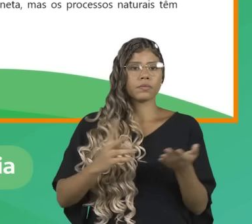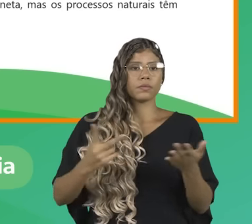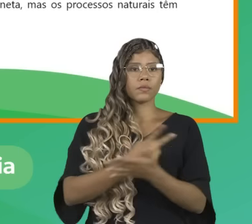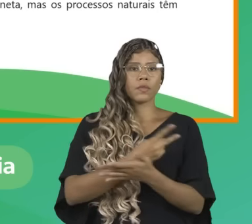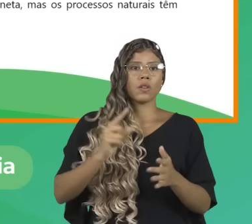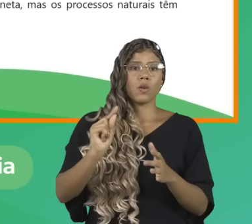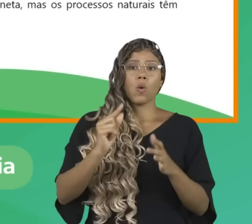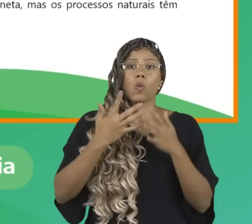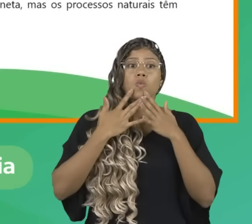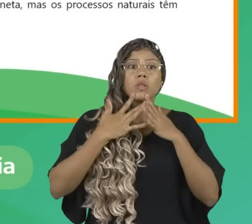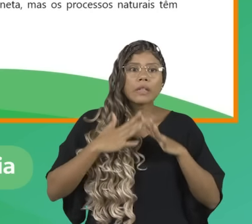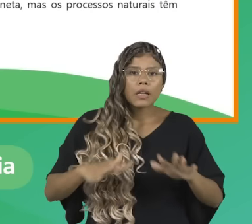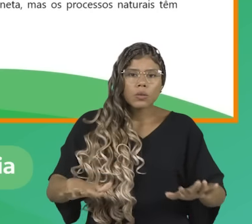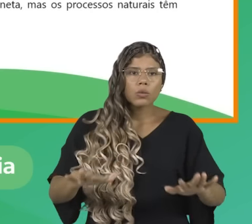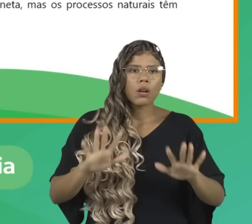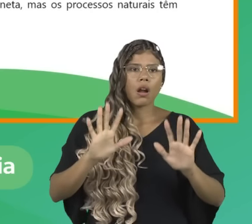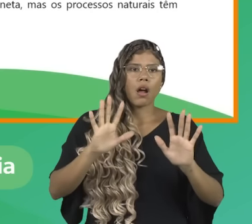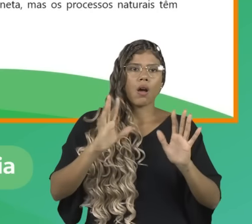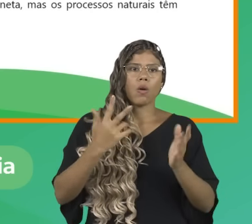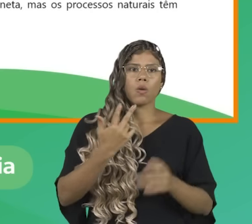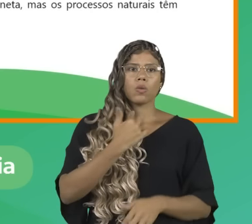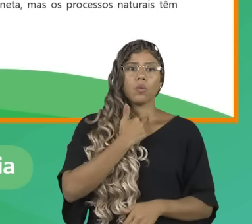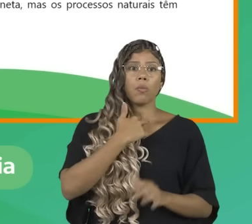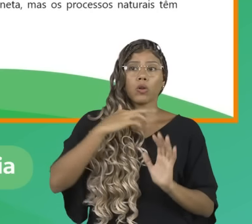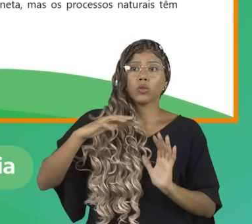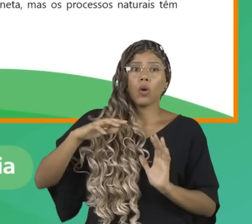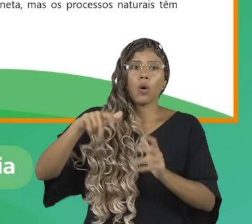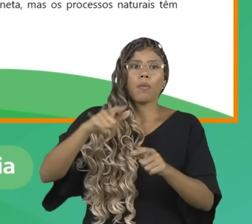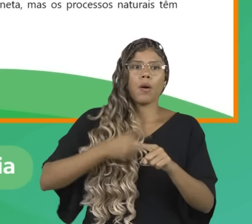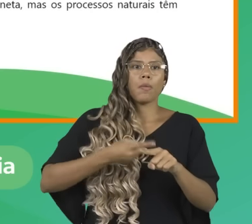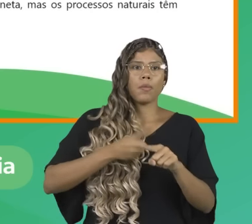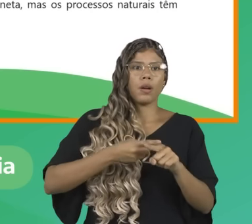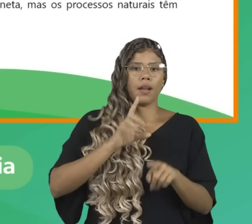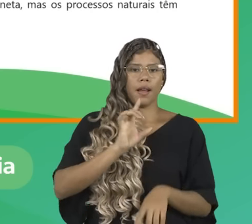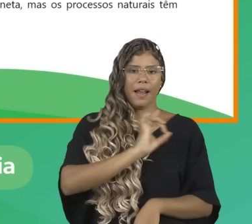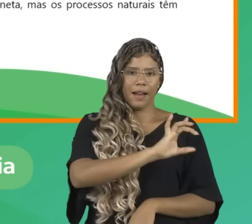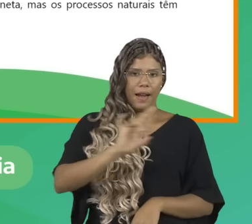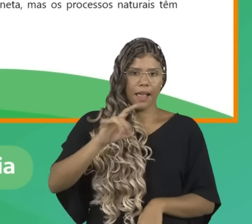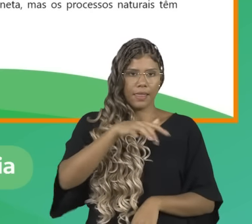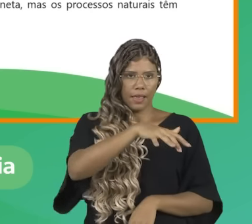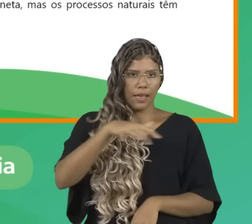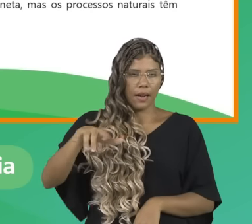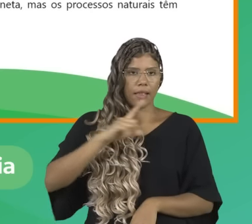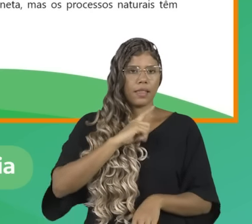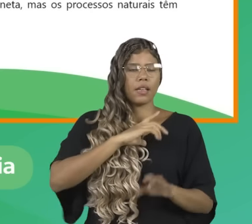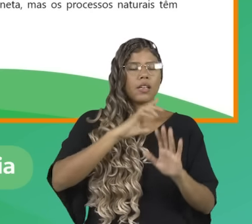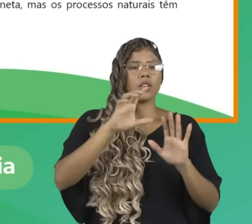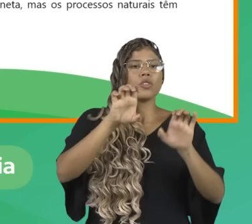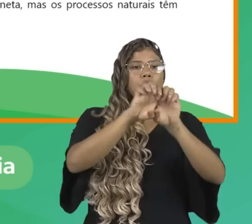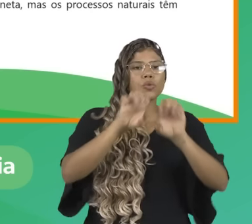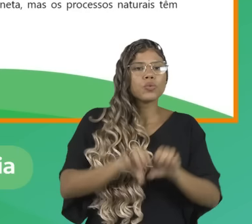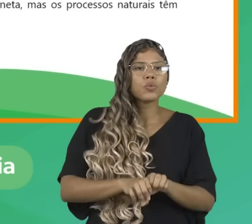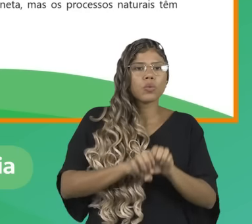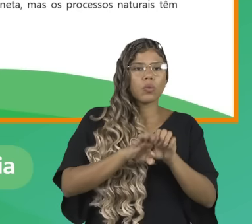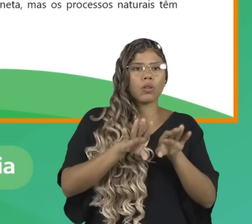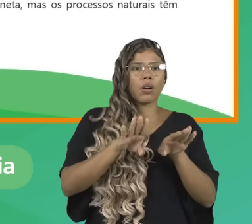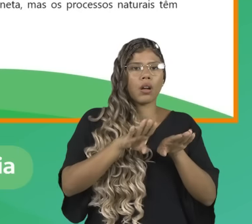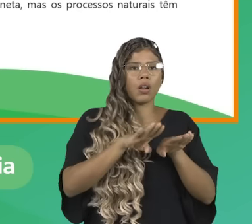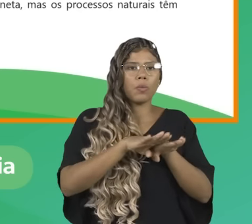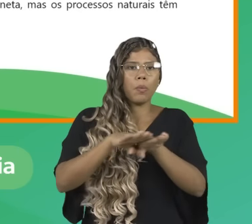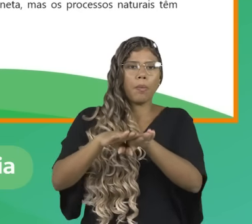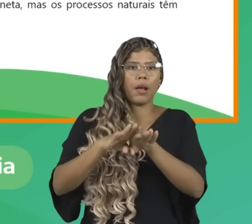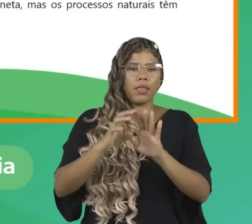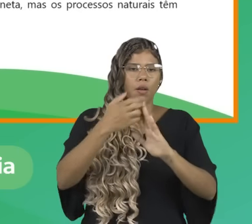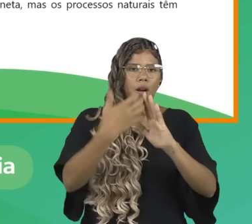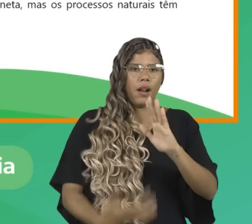porque cada meio tem a sua estrutura, como a gente viu nos padrões climáticos que tem pelo planeta. Então, se